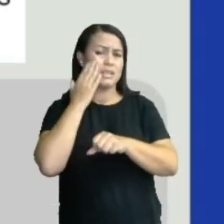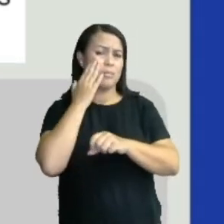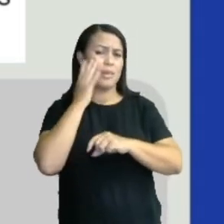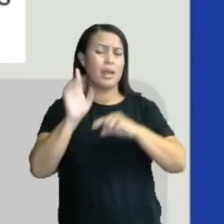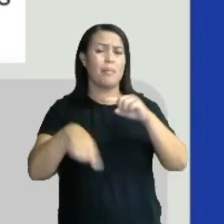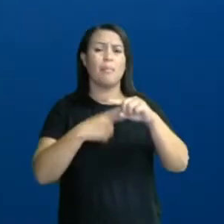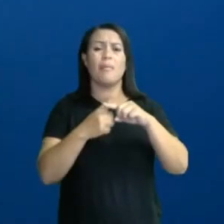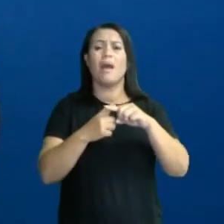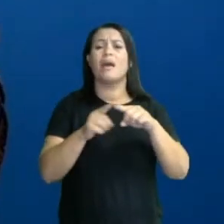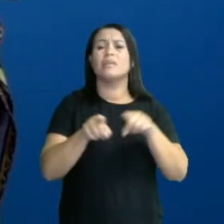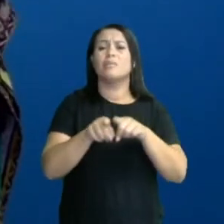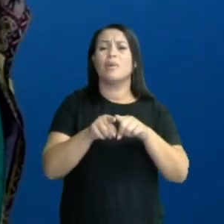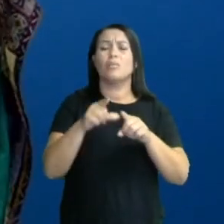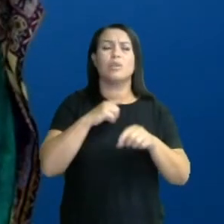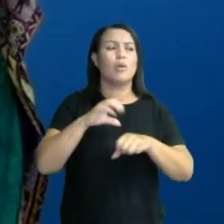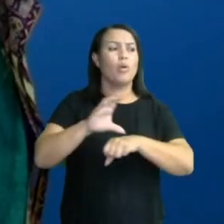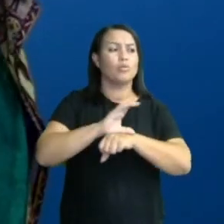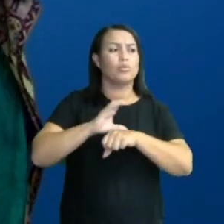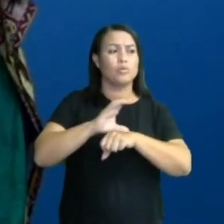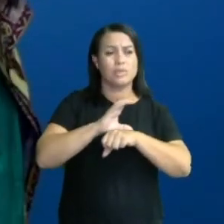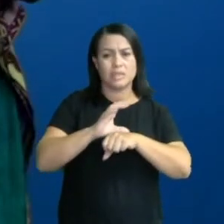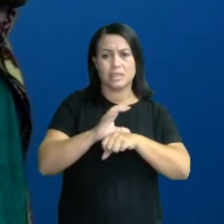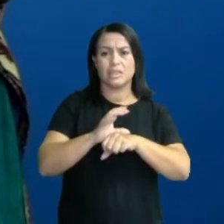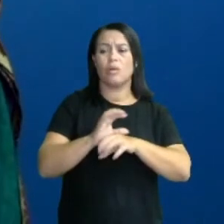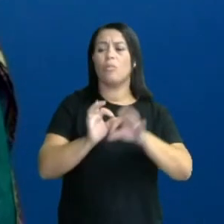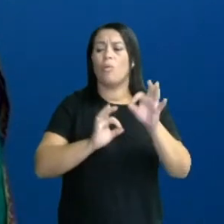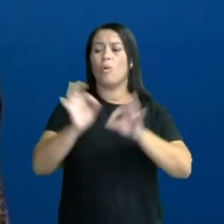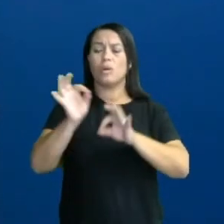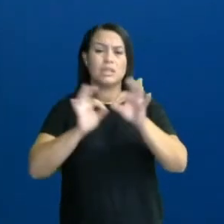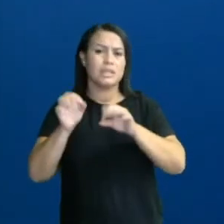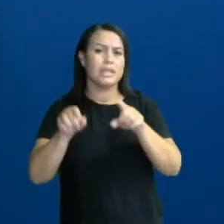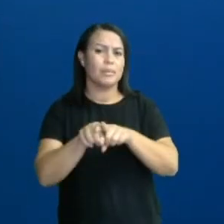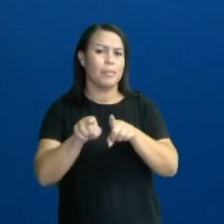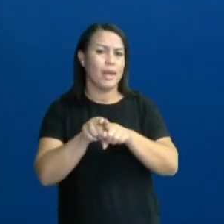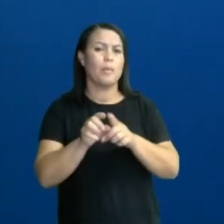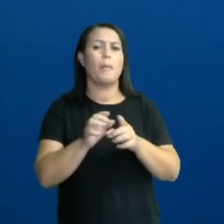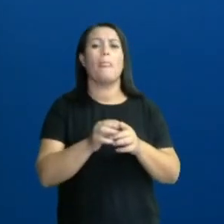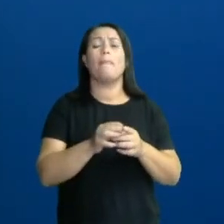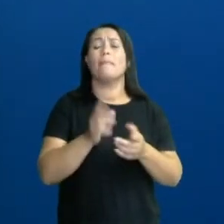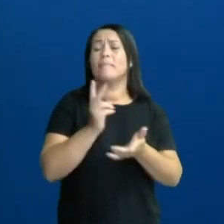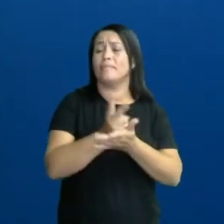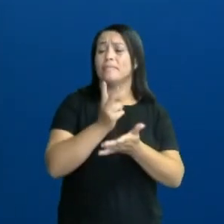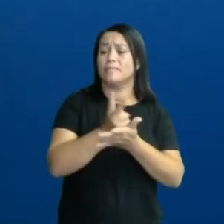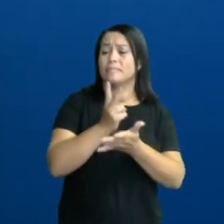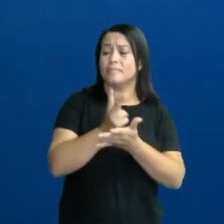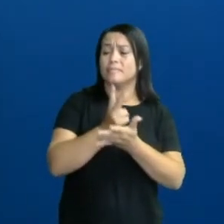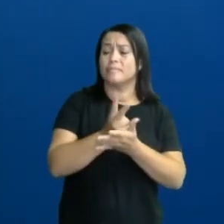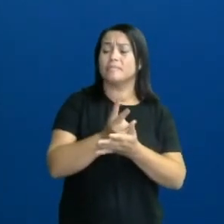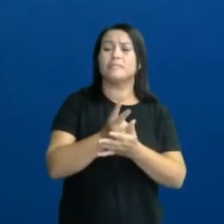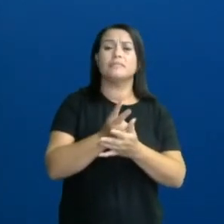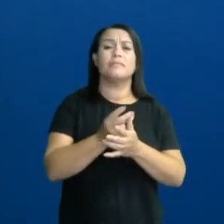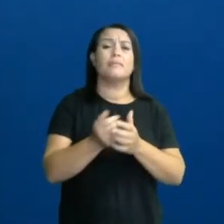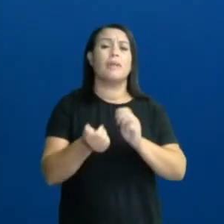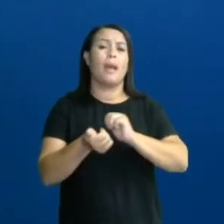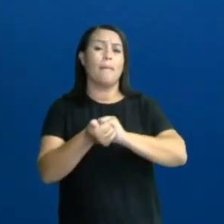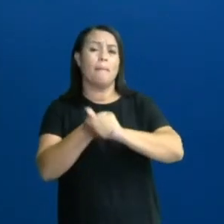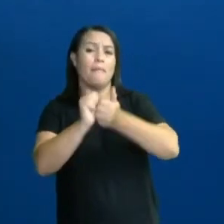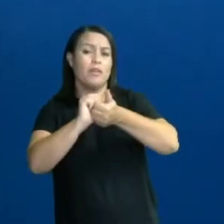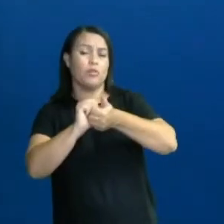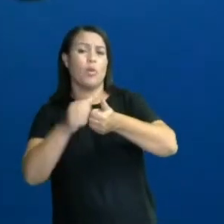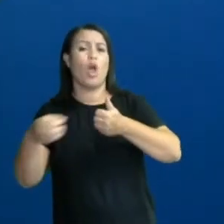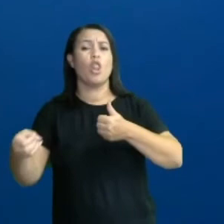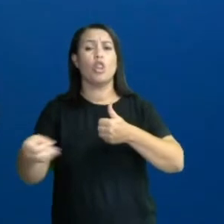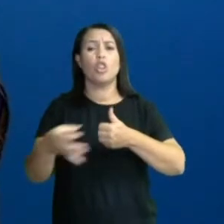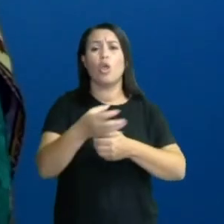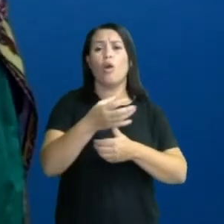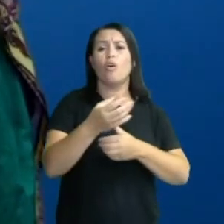como a gente tem a nossa Constituição, a gente foi precisando aperfeiçoar essa Constituição, né? Constantemente a gente aperfeiçoa, tá? Criando novos